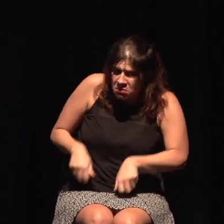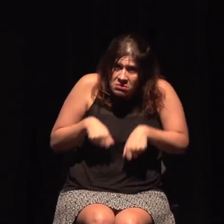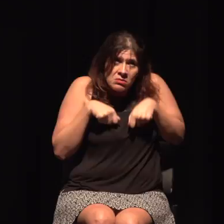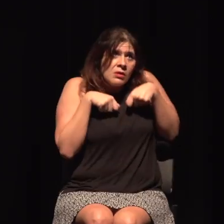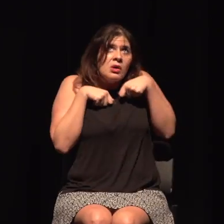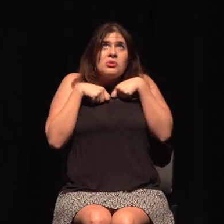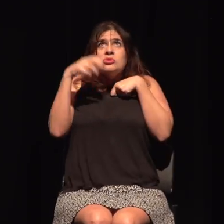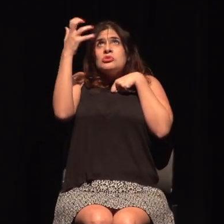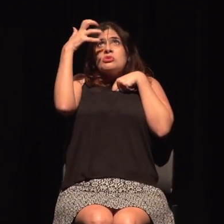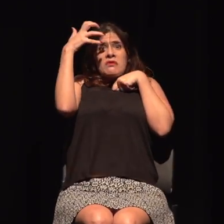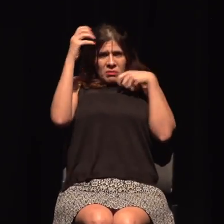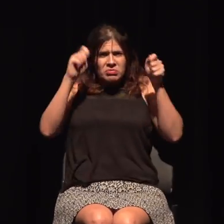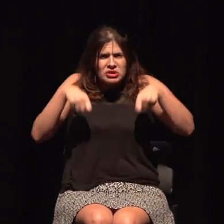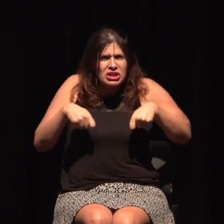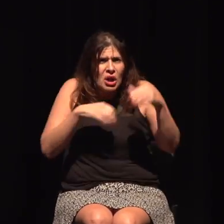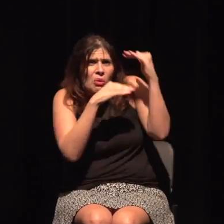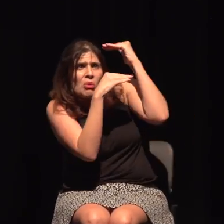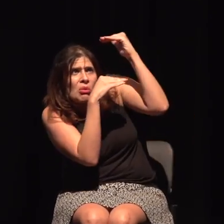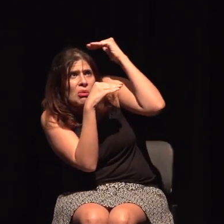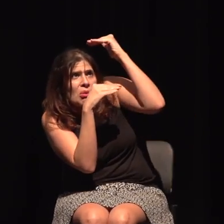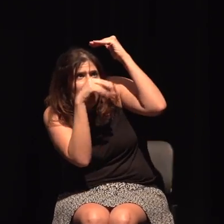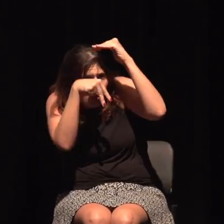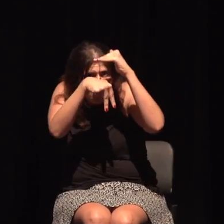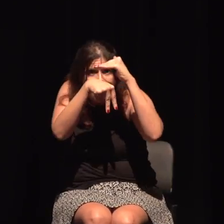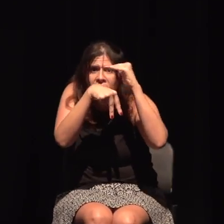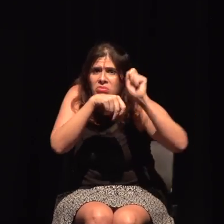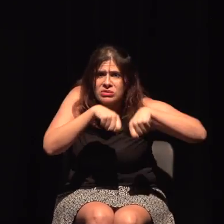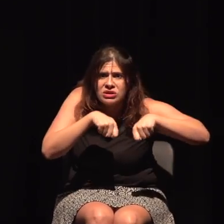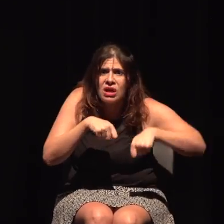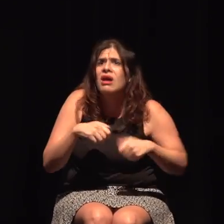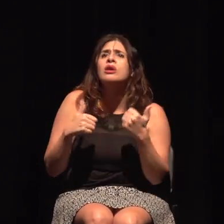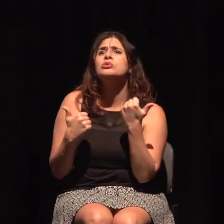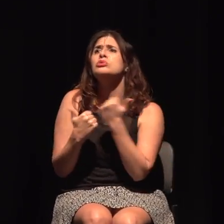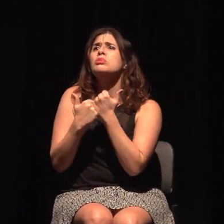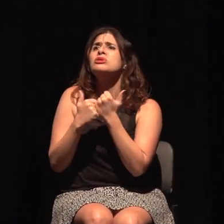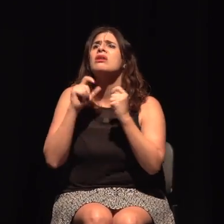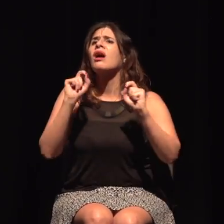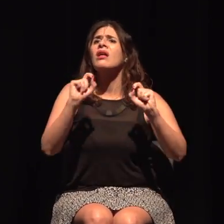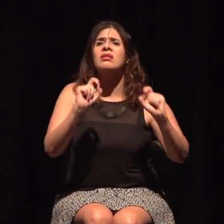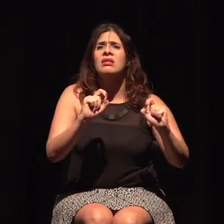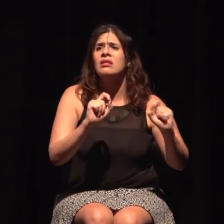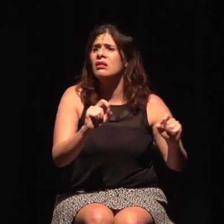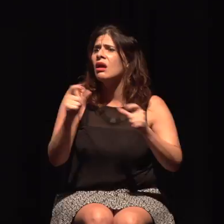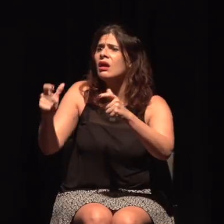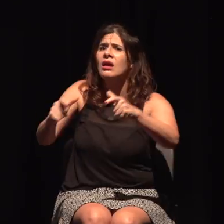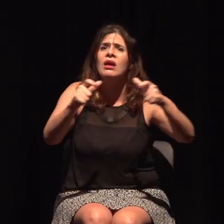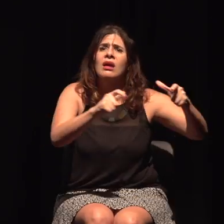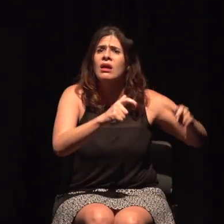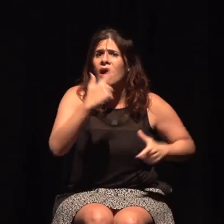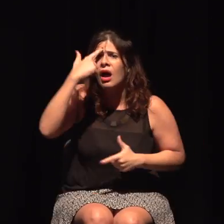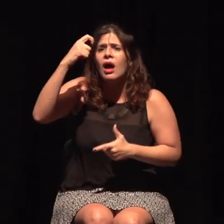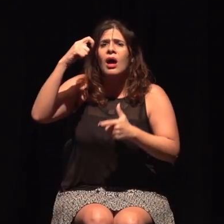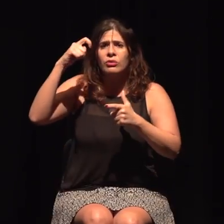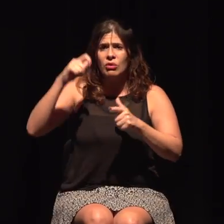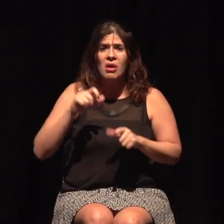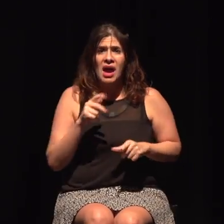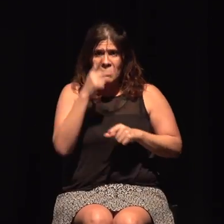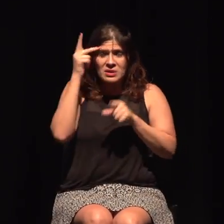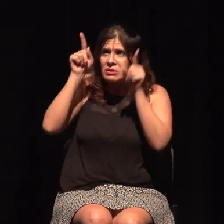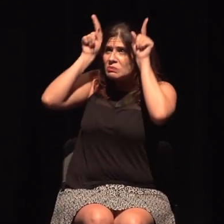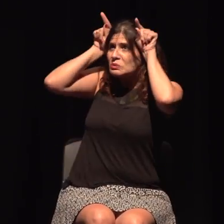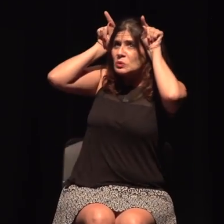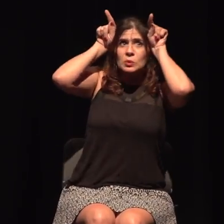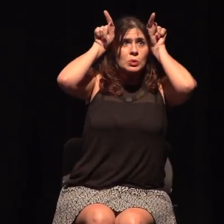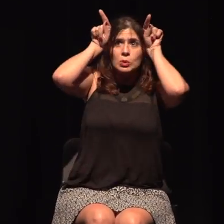manter-se encoberto, como se se tratasse de uma chuva. O autor deveria estar aqui e dizer ele mesmo as palavras que estão aguardando todas